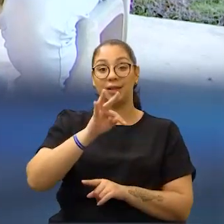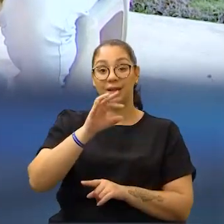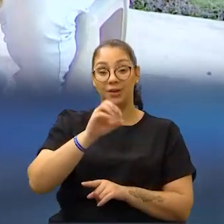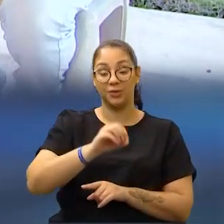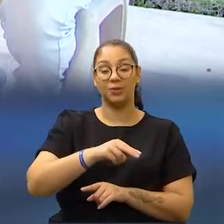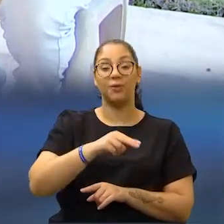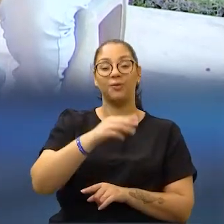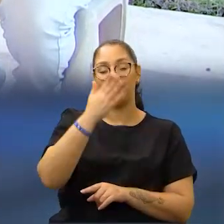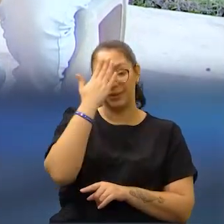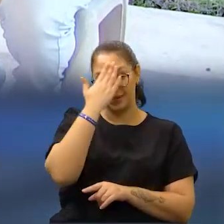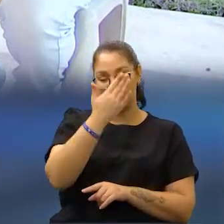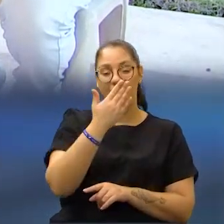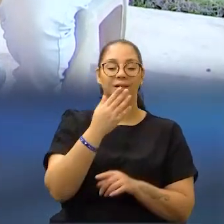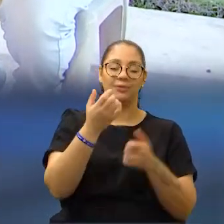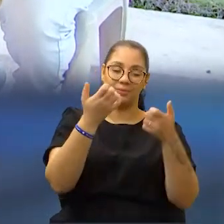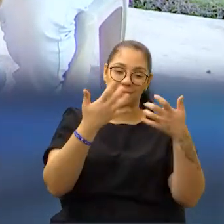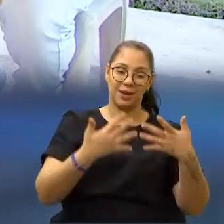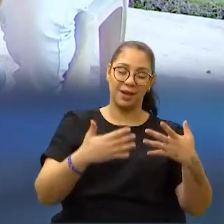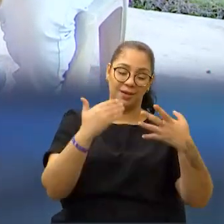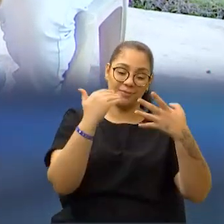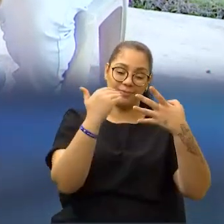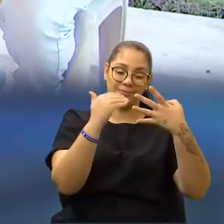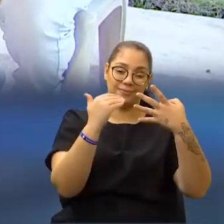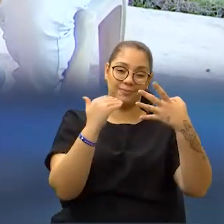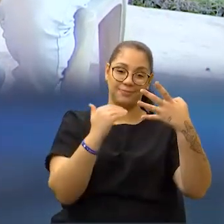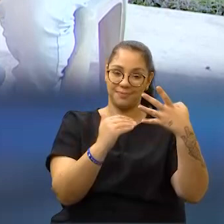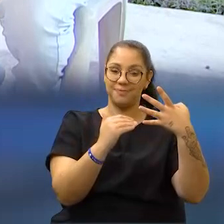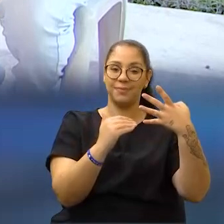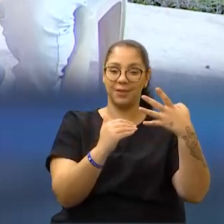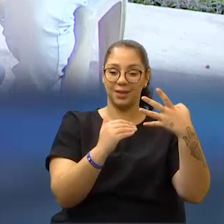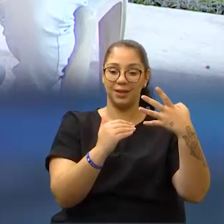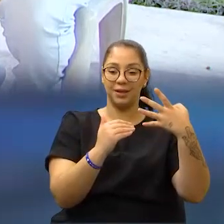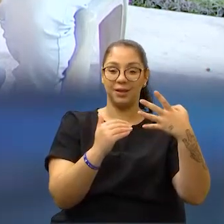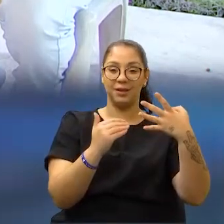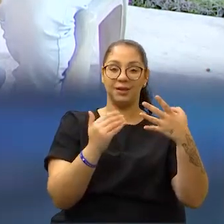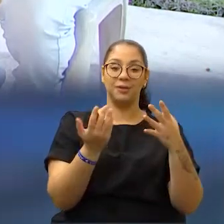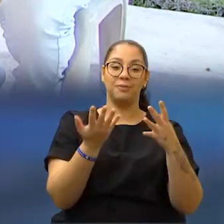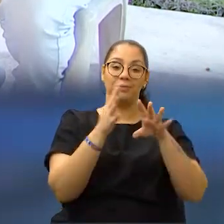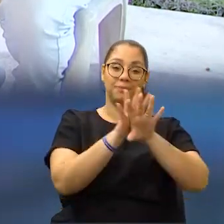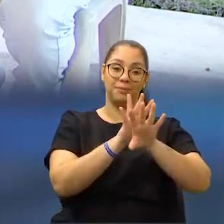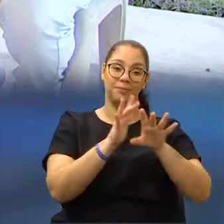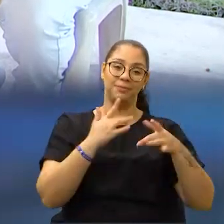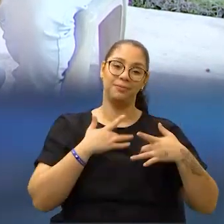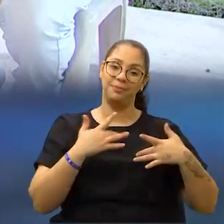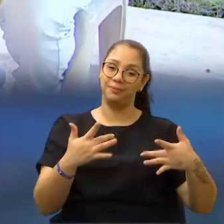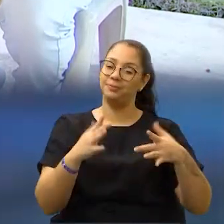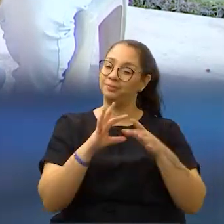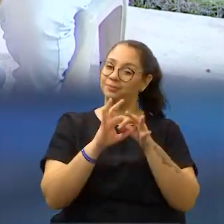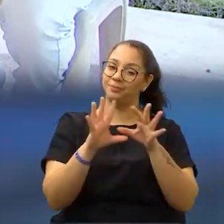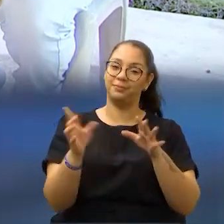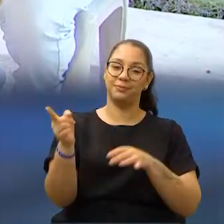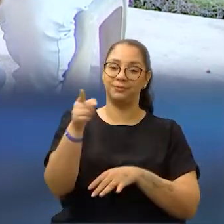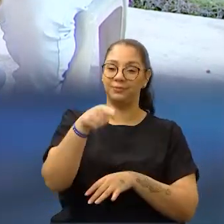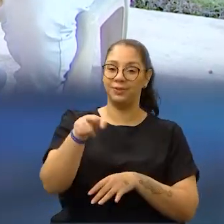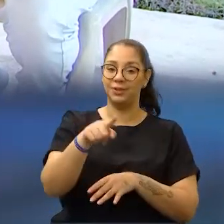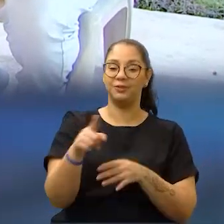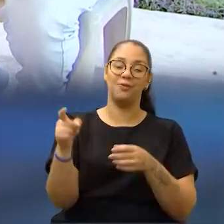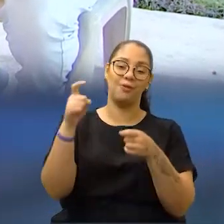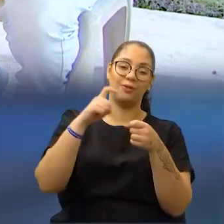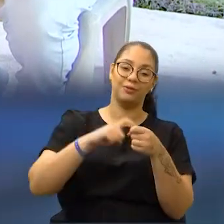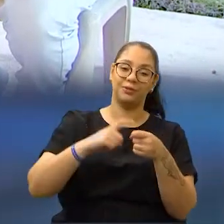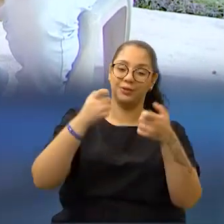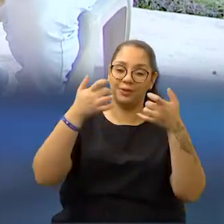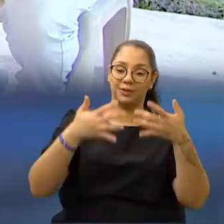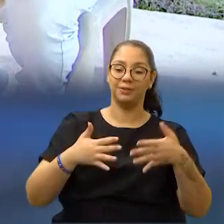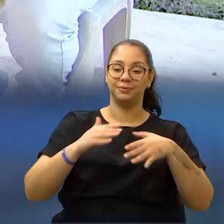Newton, obrigada pelo tempo de vocês, contar um pouquinho mais aí dos eixos. Mãos Solidárias fica de portas abertas para vocês